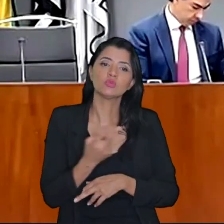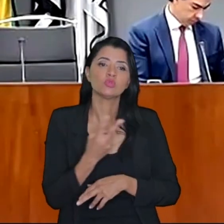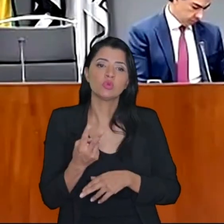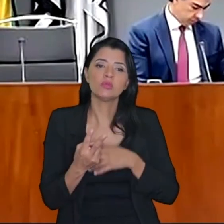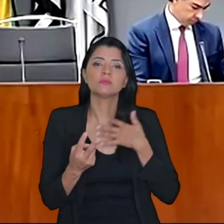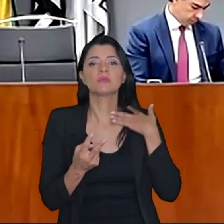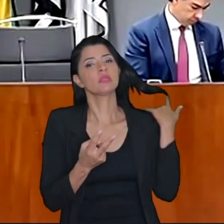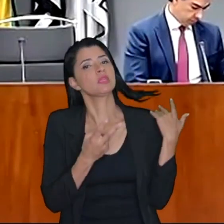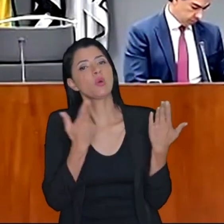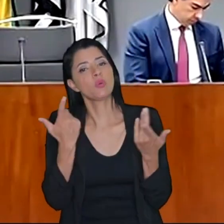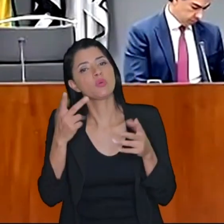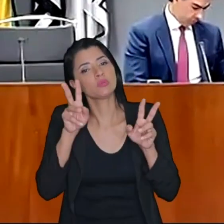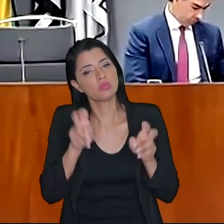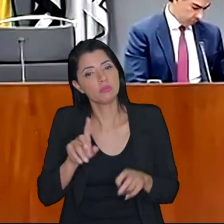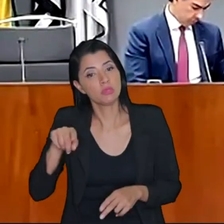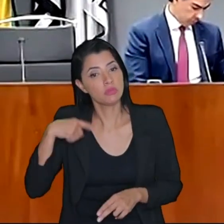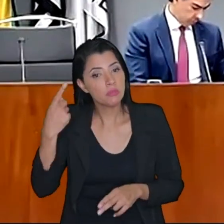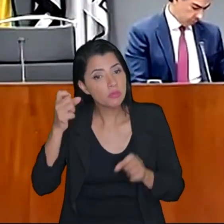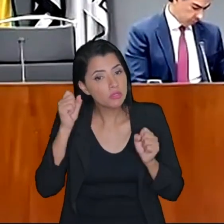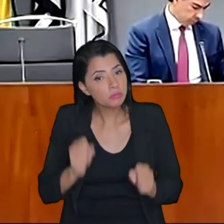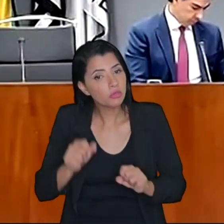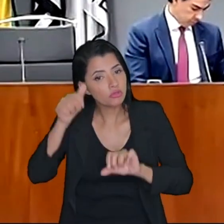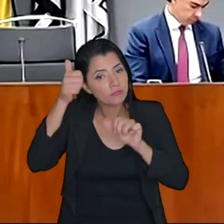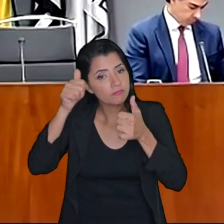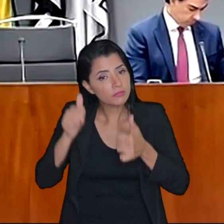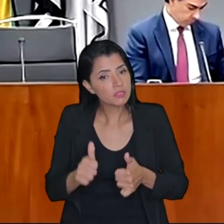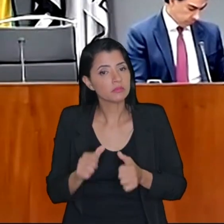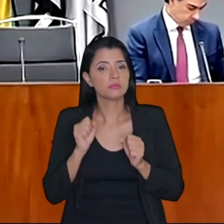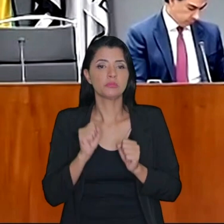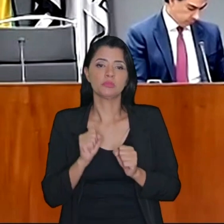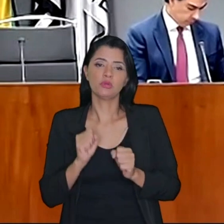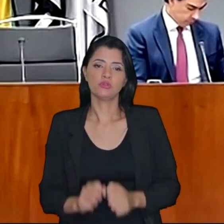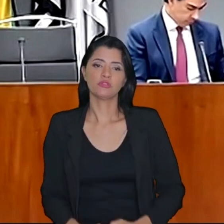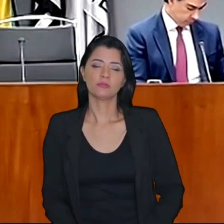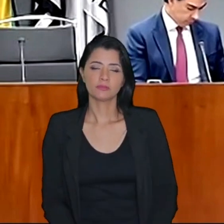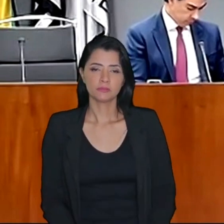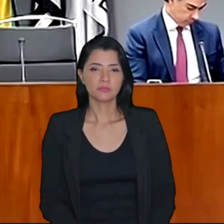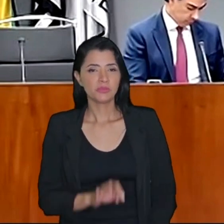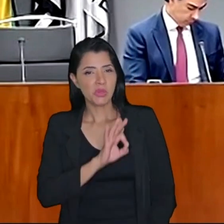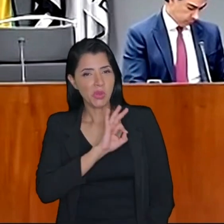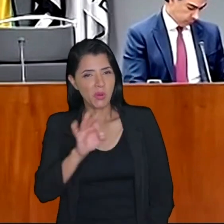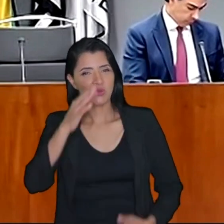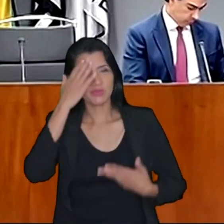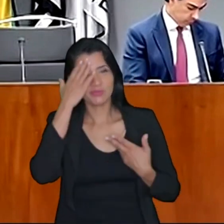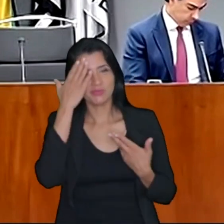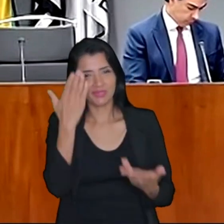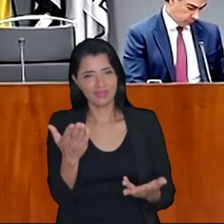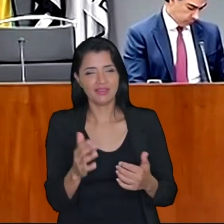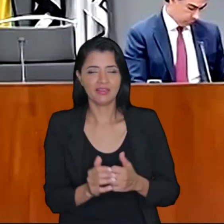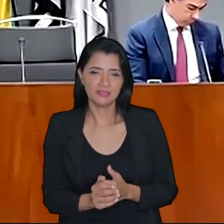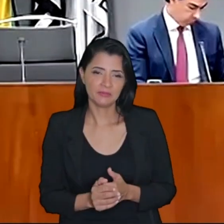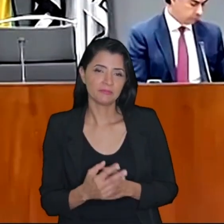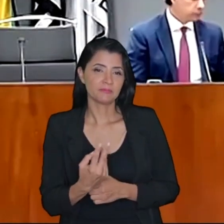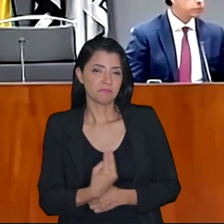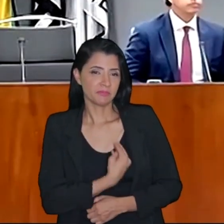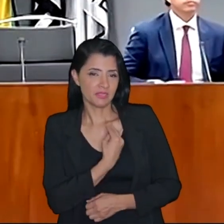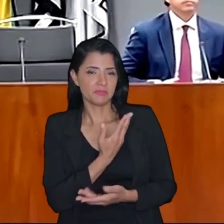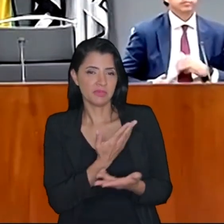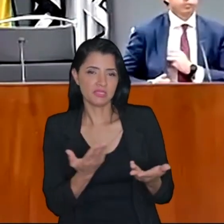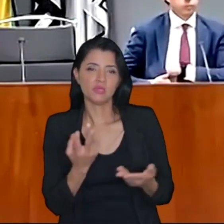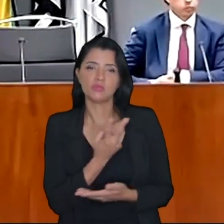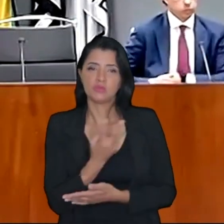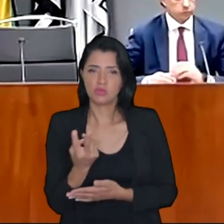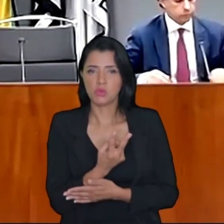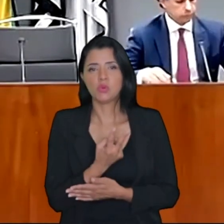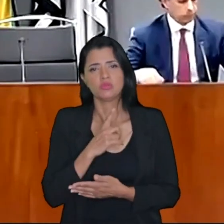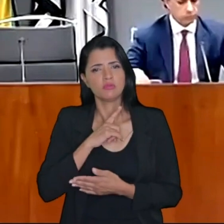que é um tema que depois pode ser objeto de análise. Tá ótimo, muito obrigada. Agradeço a participação dos dois. Nós